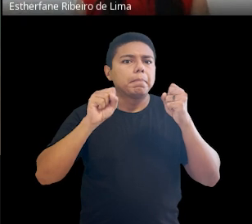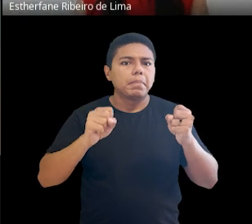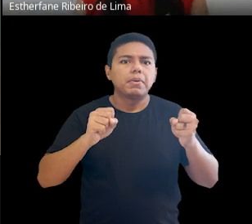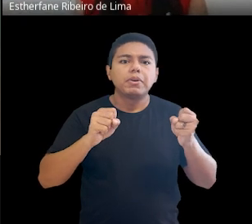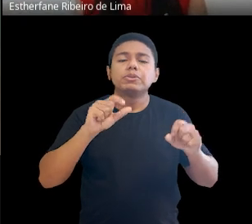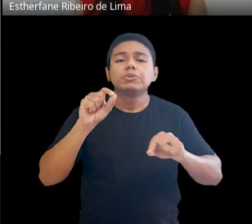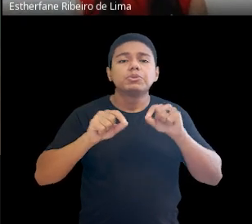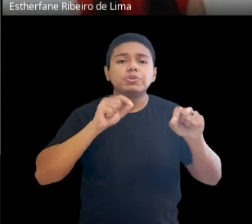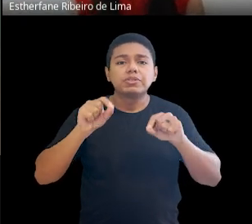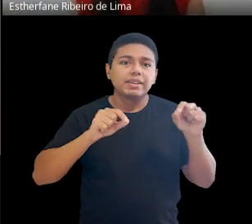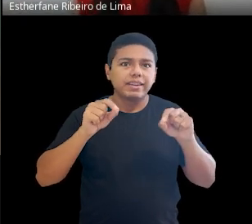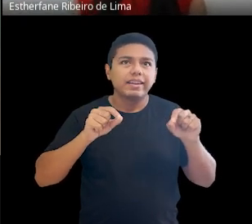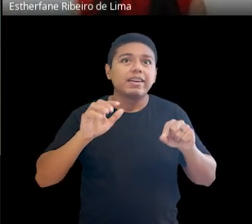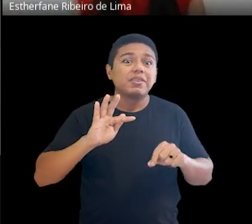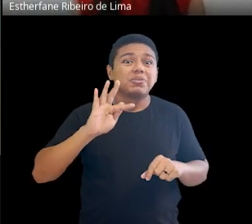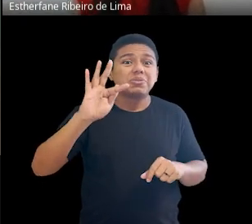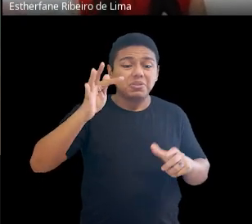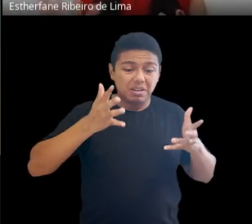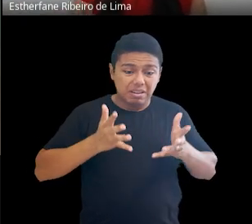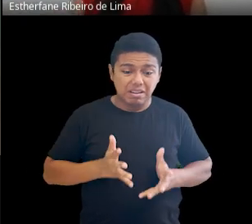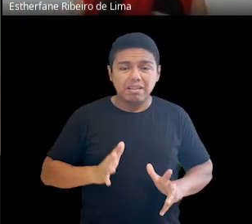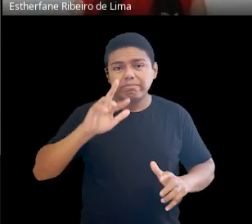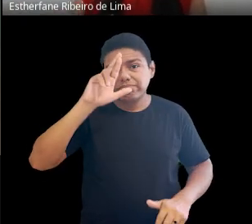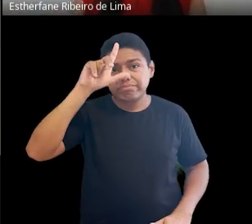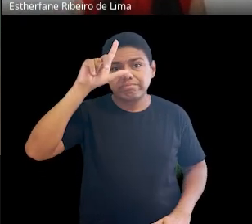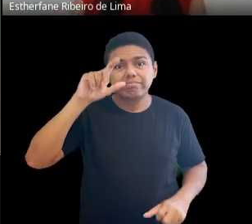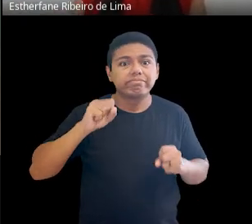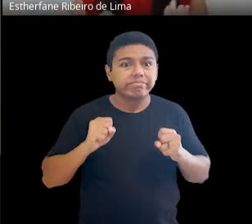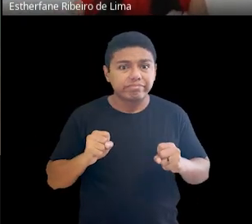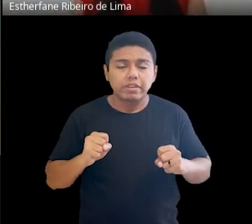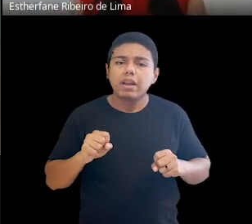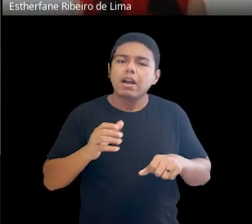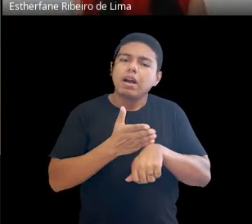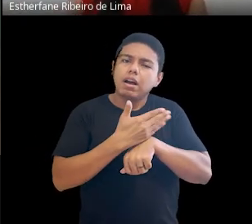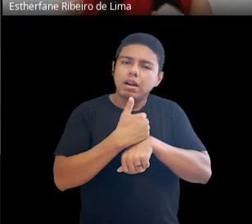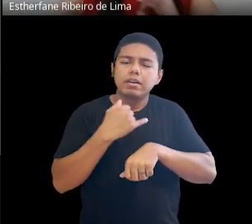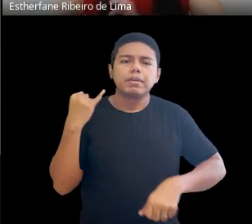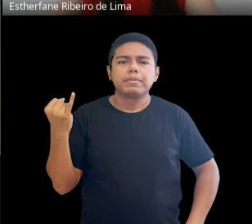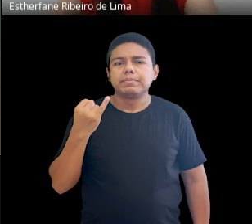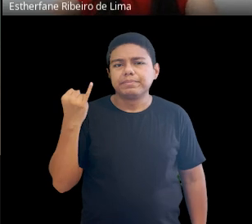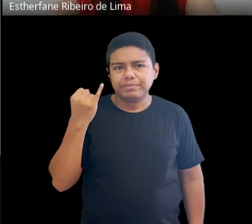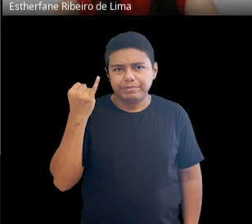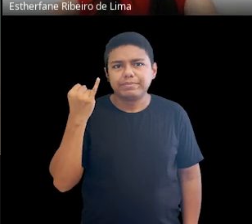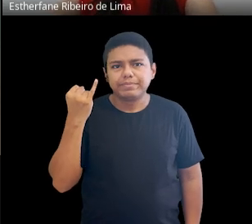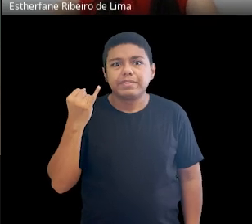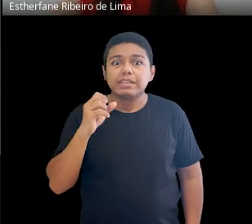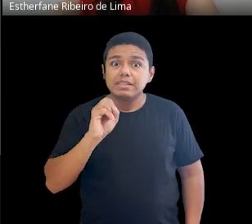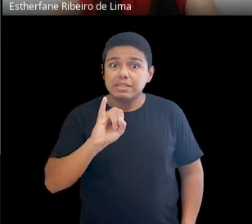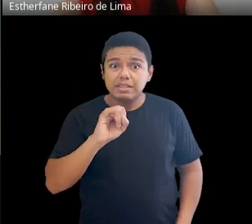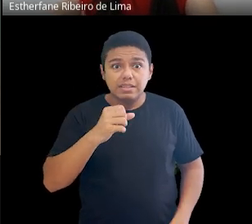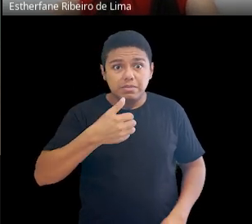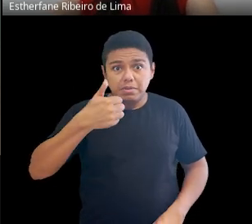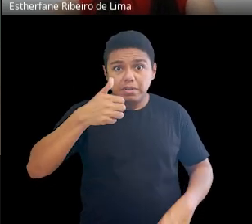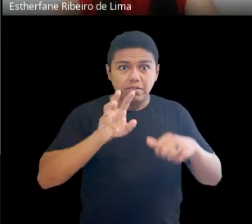uma intervenção desnecessária lá no final da gestação. Então, quanto mais cedo fizer, é melhor a acurácia. Então, se fizer no primeiro